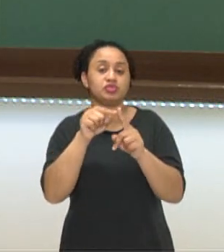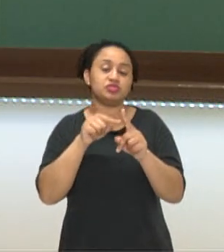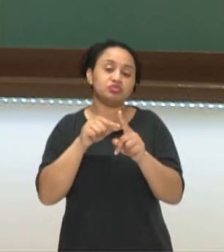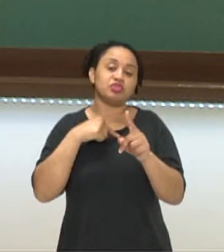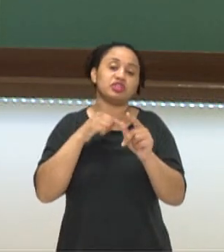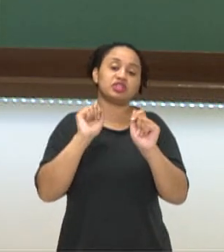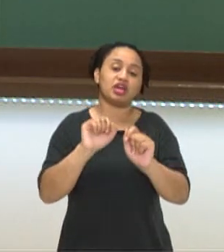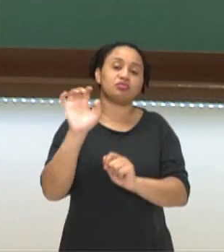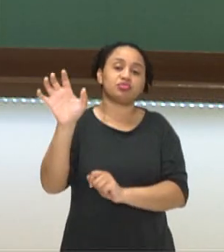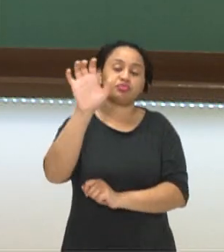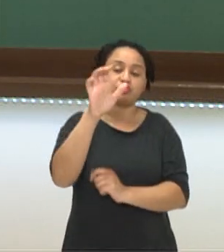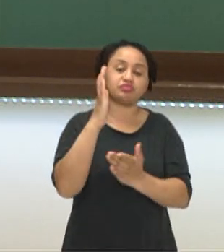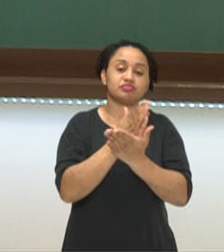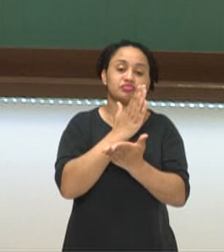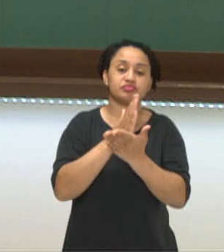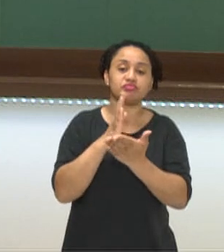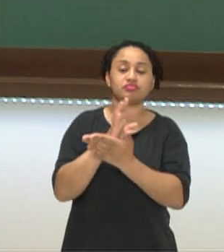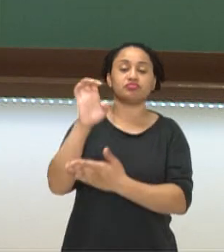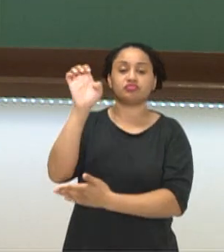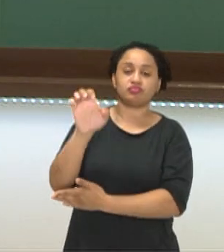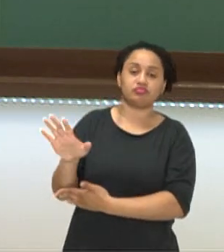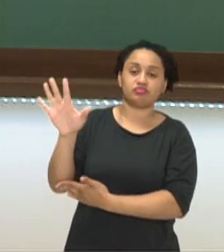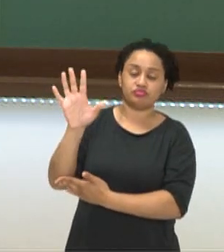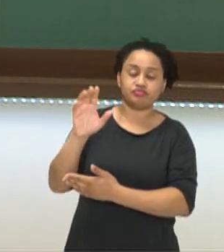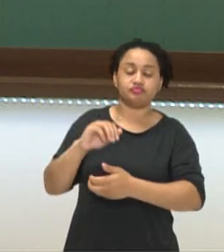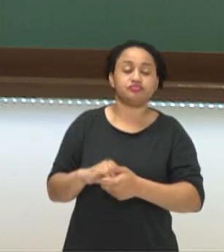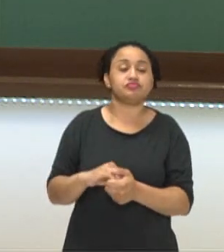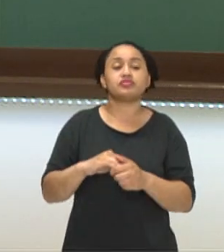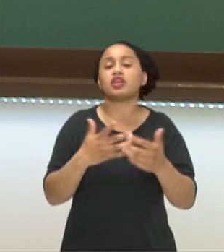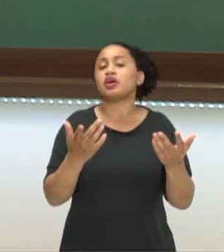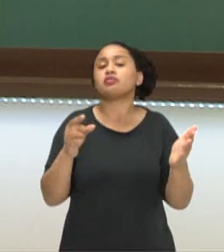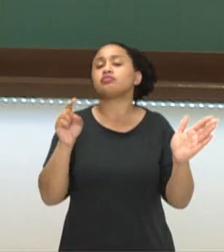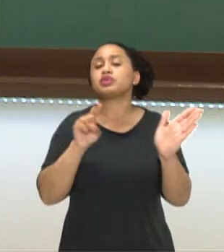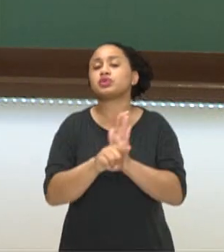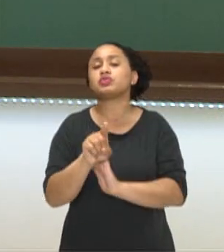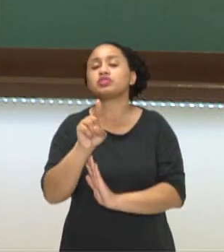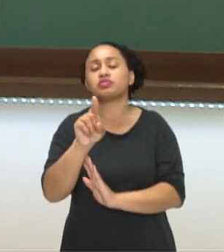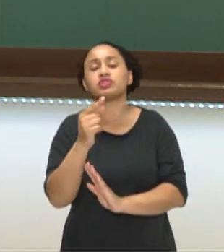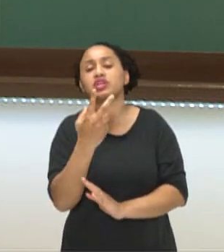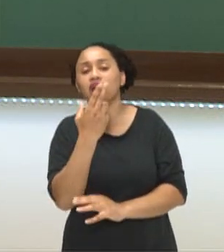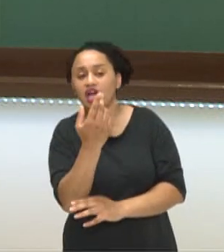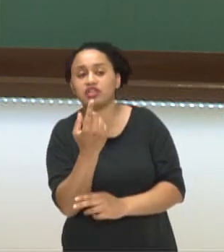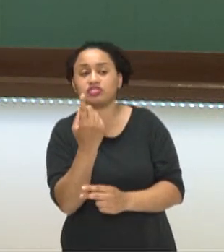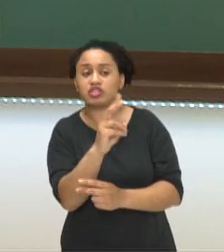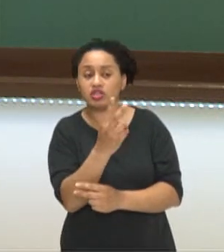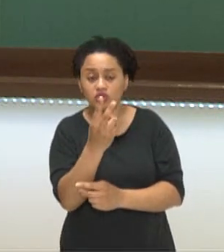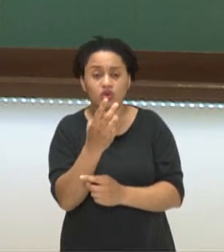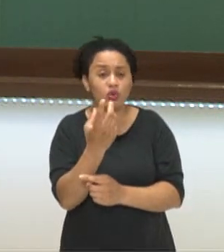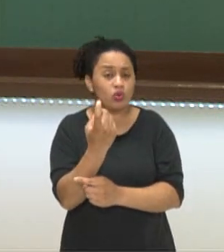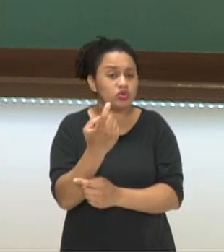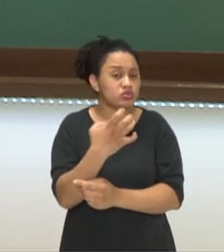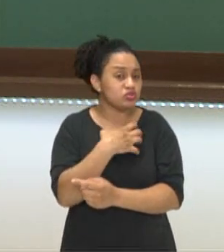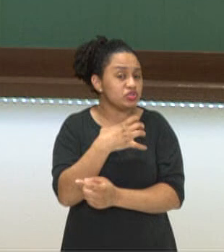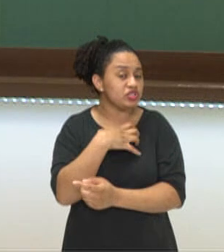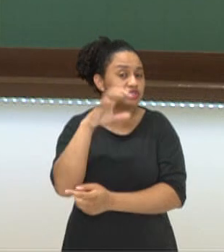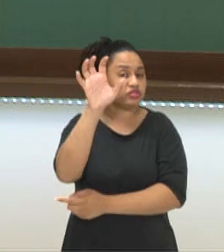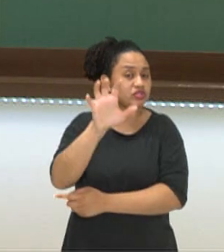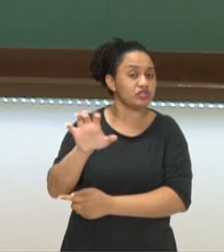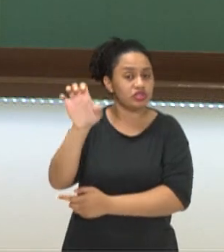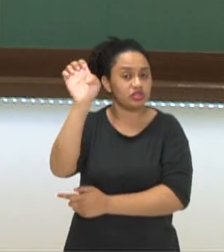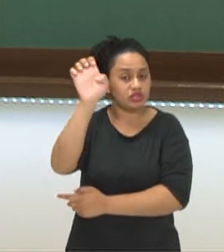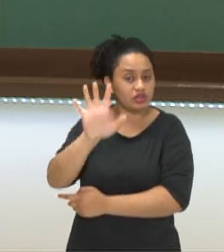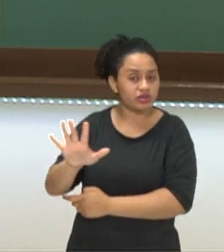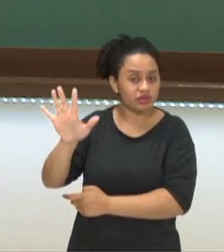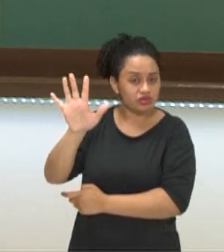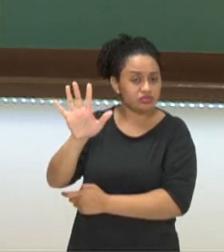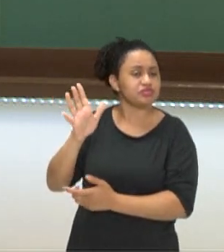de dividir o continente europeu. Agora eu te pergunto, você acha que essas são as únicas formas de regionalizar o continente